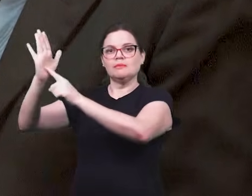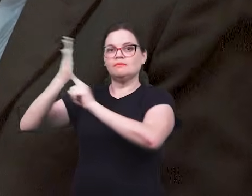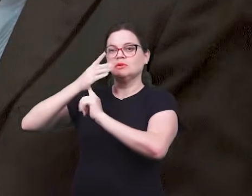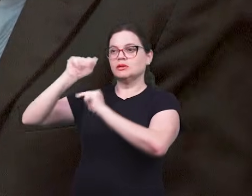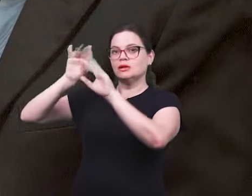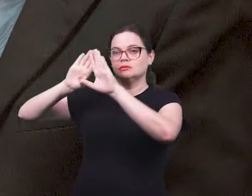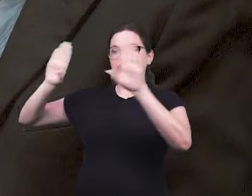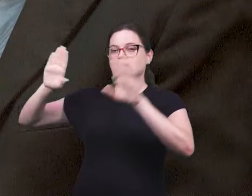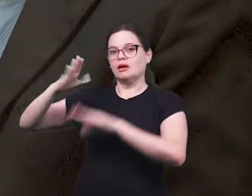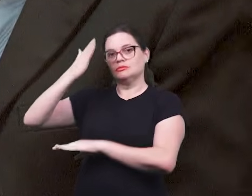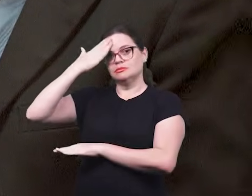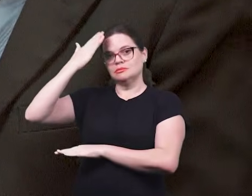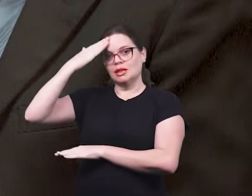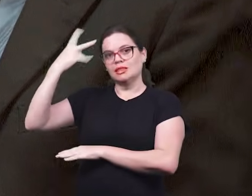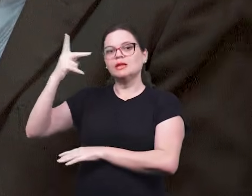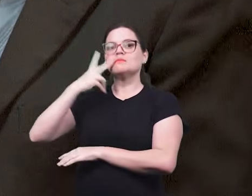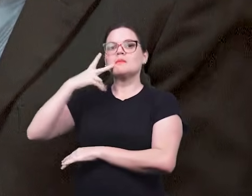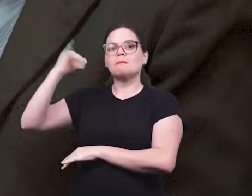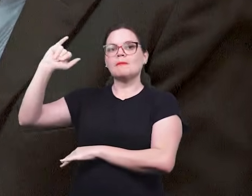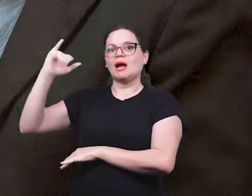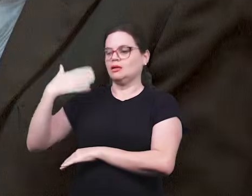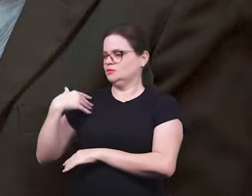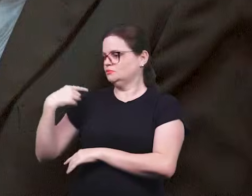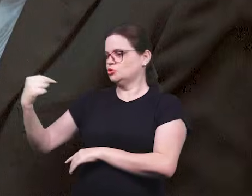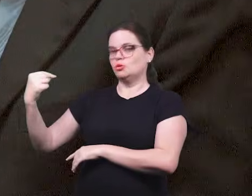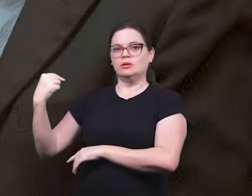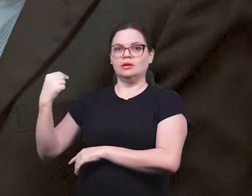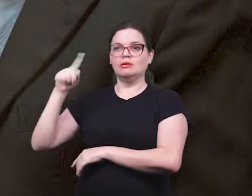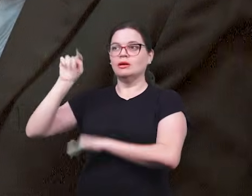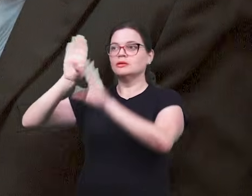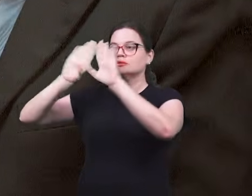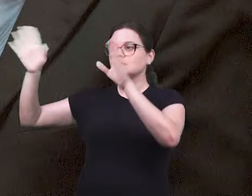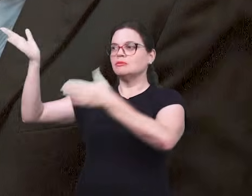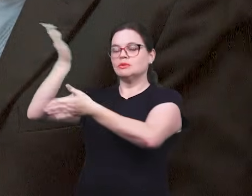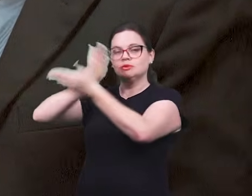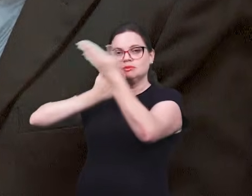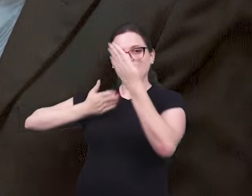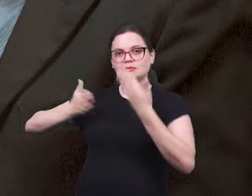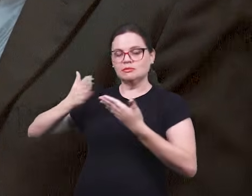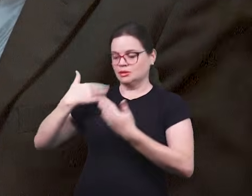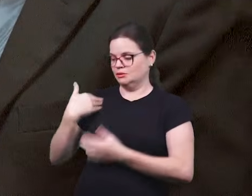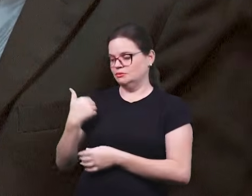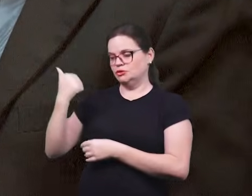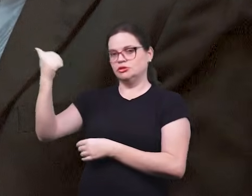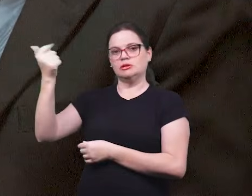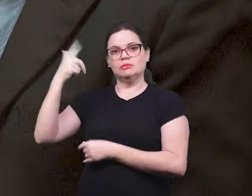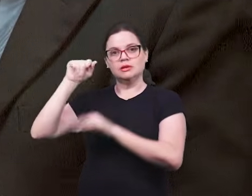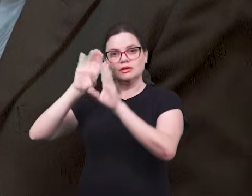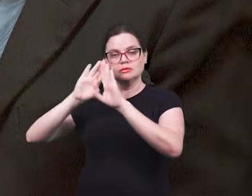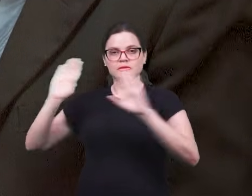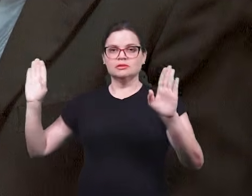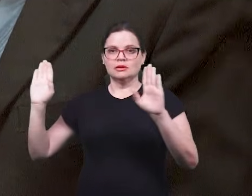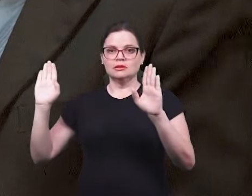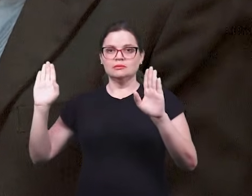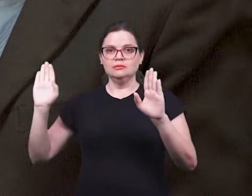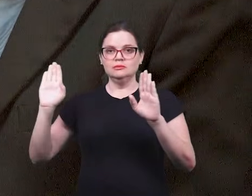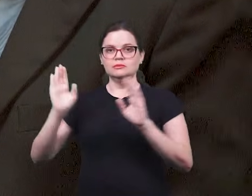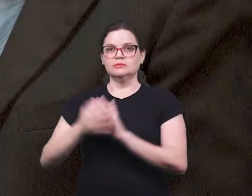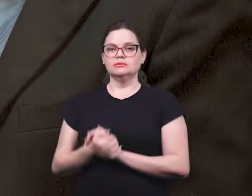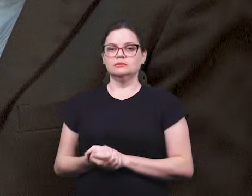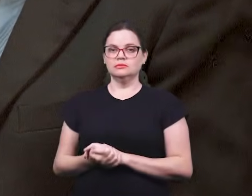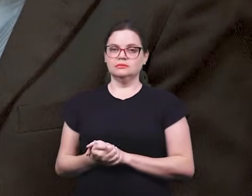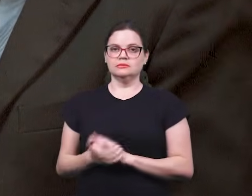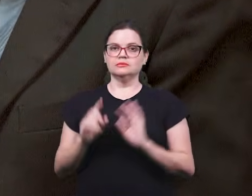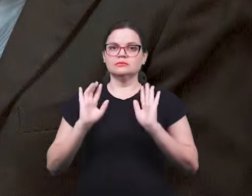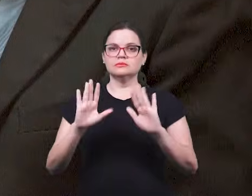de Deus Pai. A salvação, ela sai da eternidade. É a eleição, é o chamado que vem depois da eleição, mas